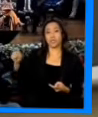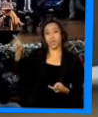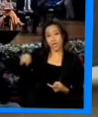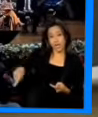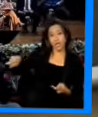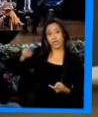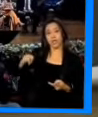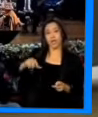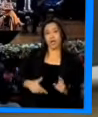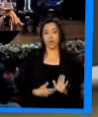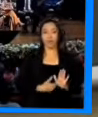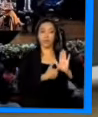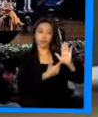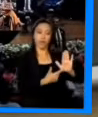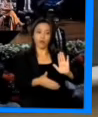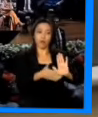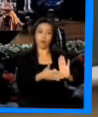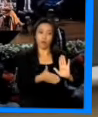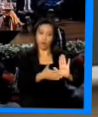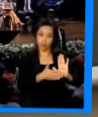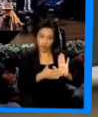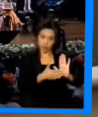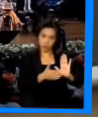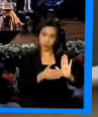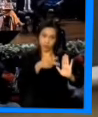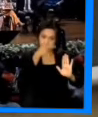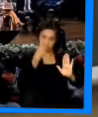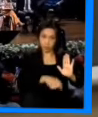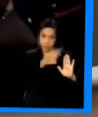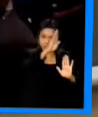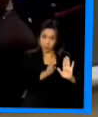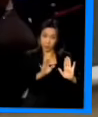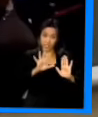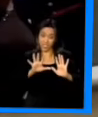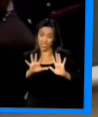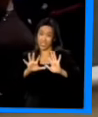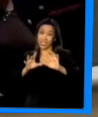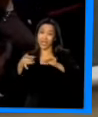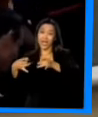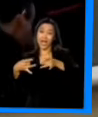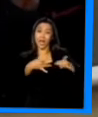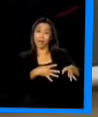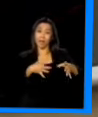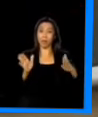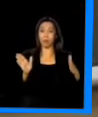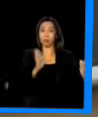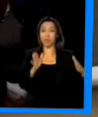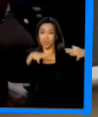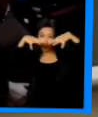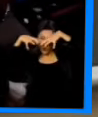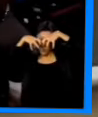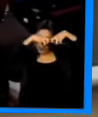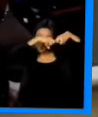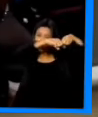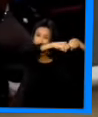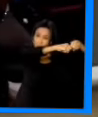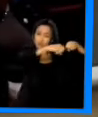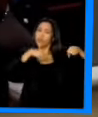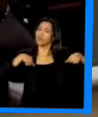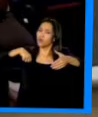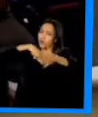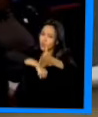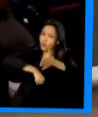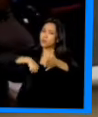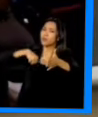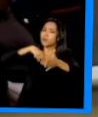eleitoral, que respeita a Suprema Corte. Então, o Rodrigo Pacheco deu um recado àqueles que são inimigos da